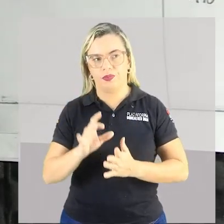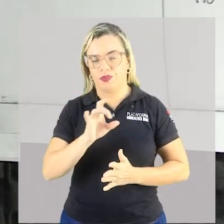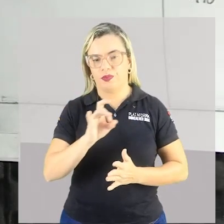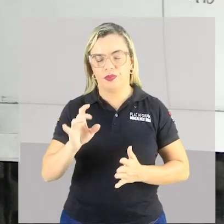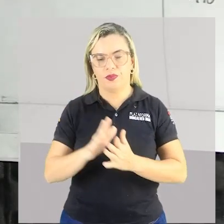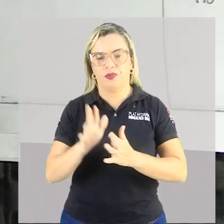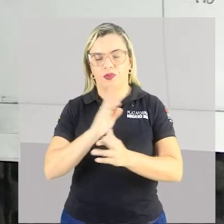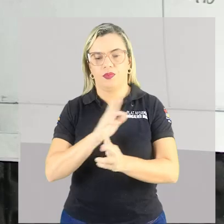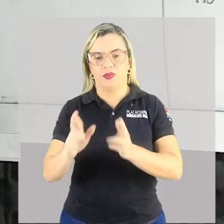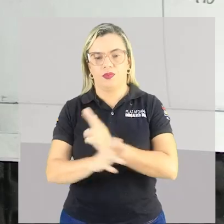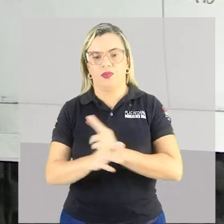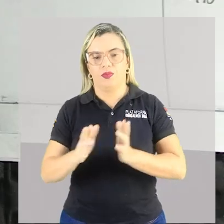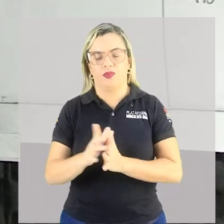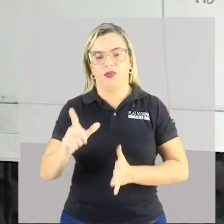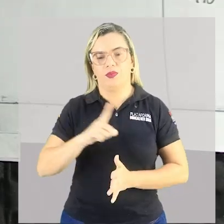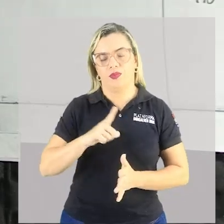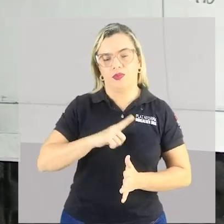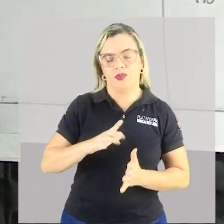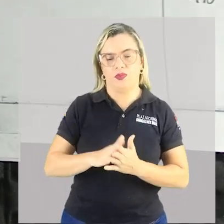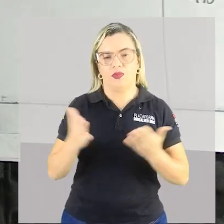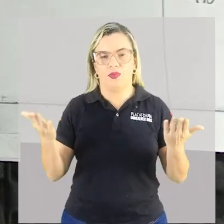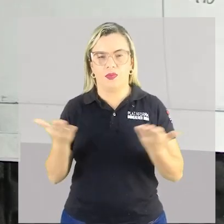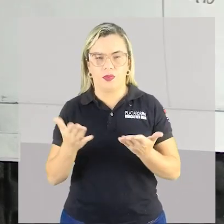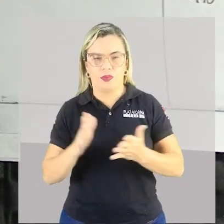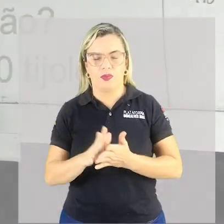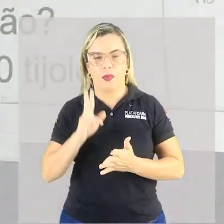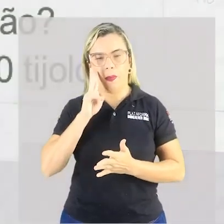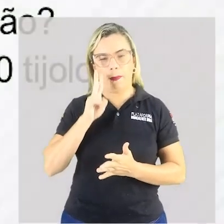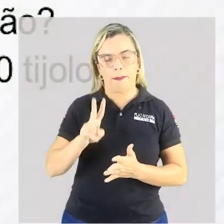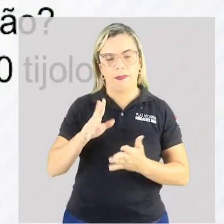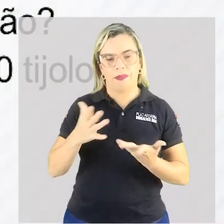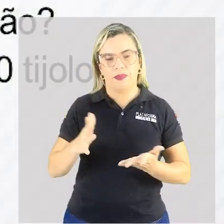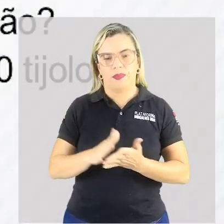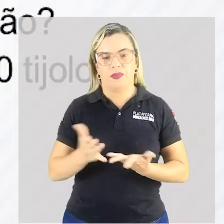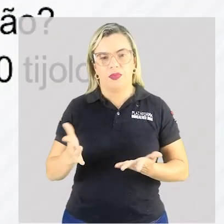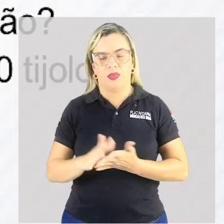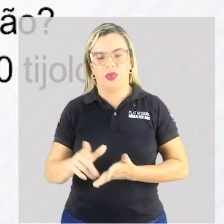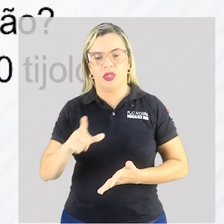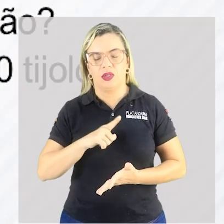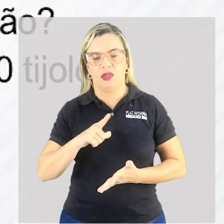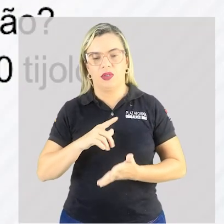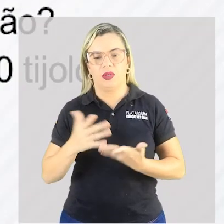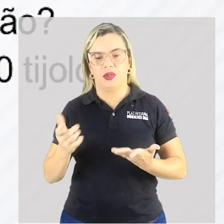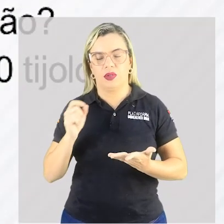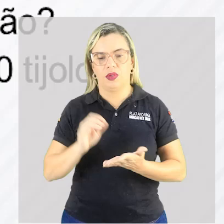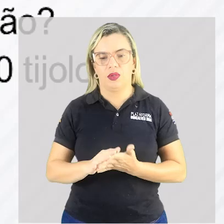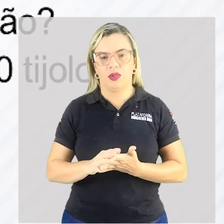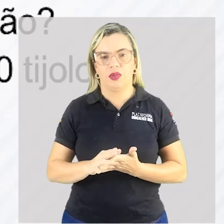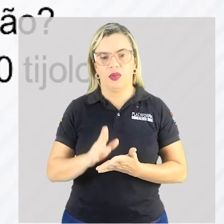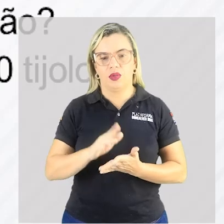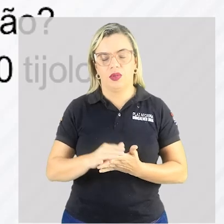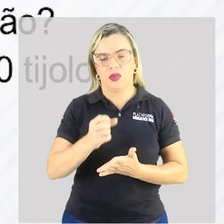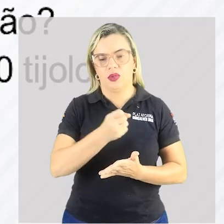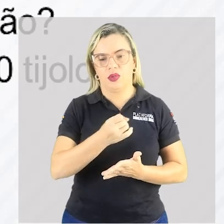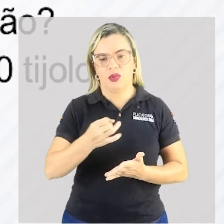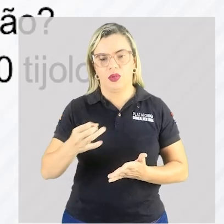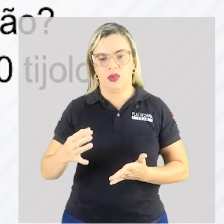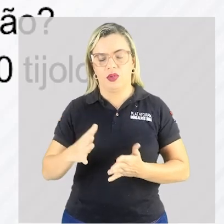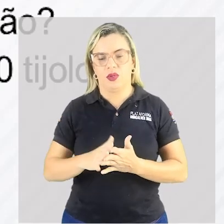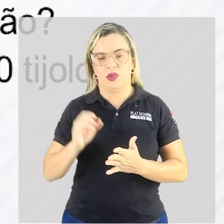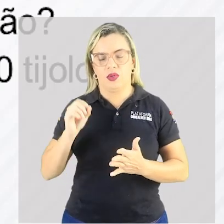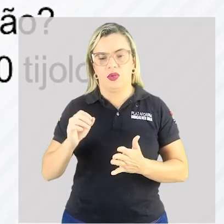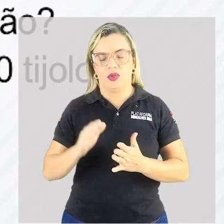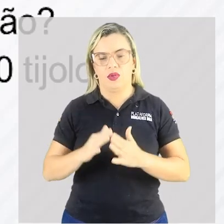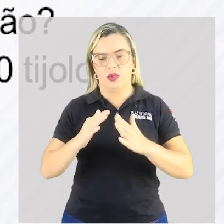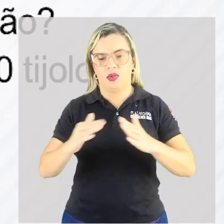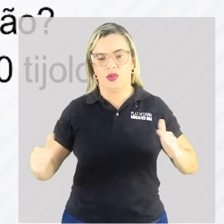essa relação que a gente tem aí. Agora, observa só. Ele já tinha colocado quantas telhas? Ele já tinha colocado o